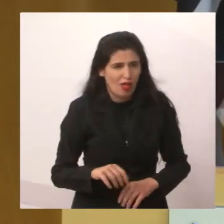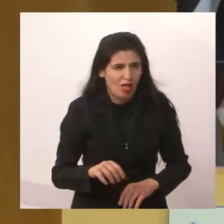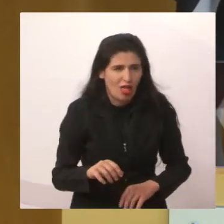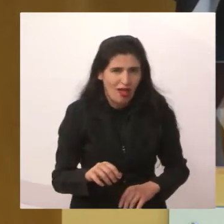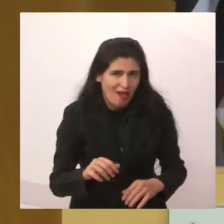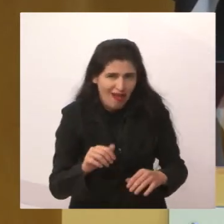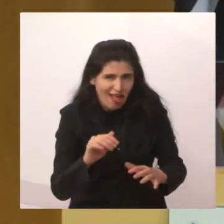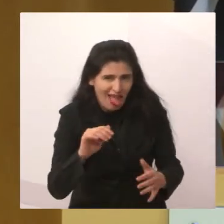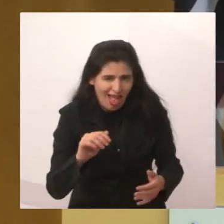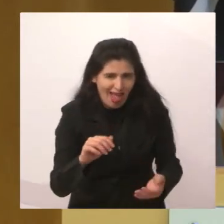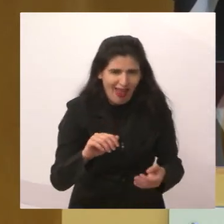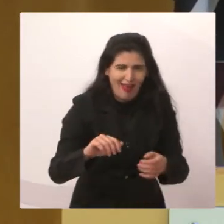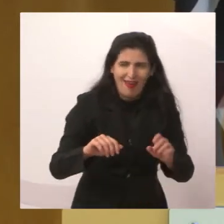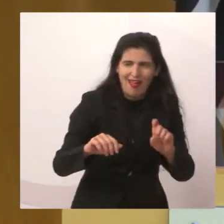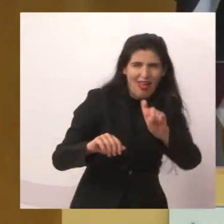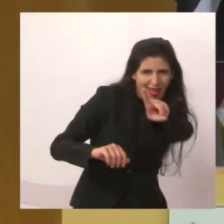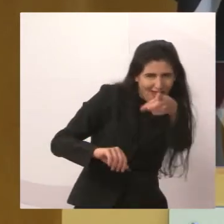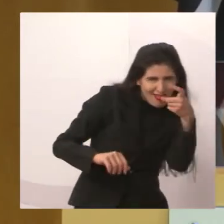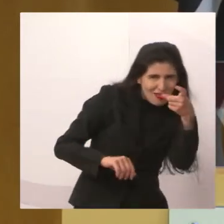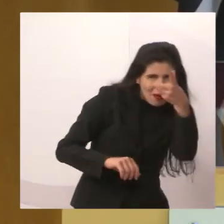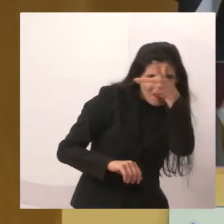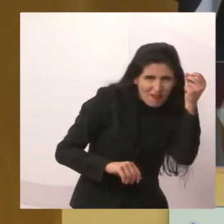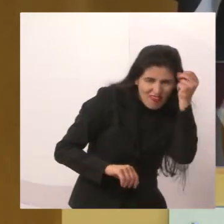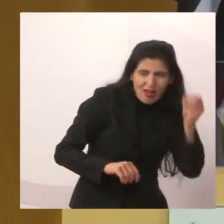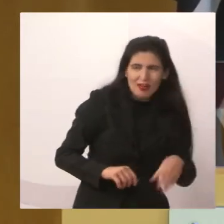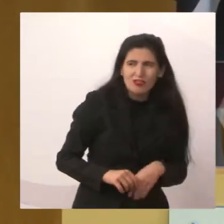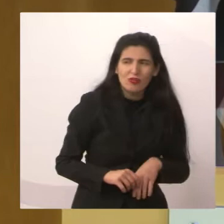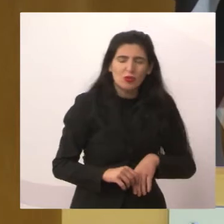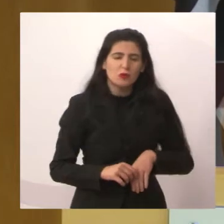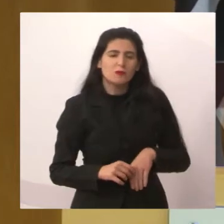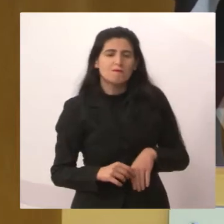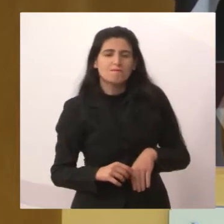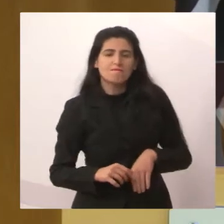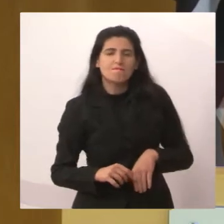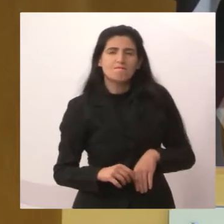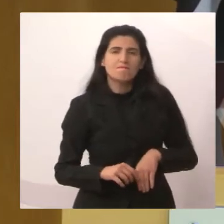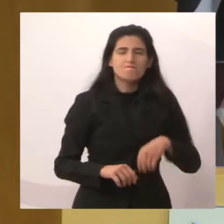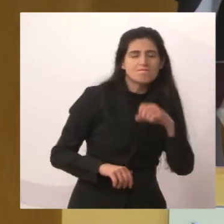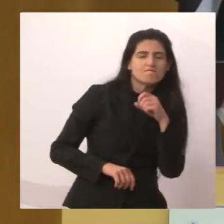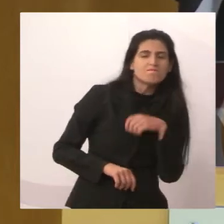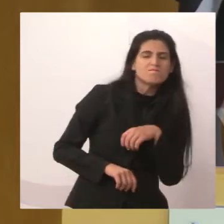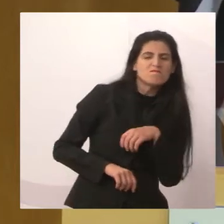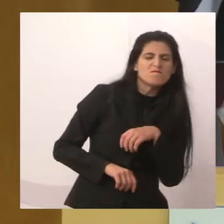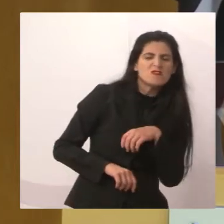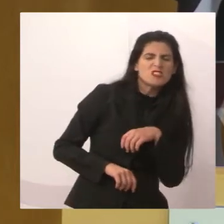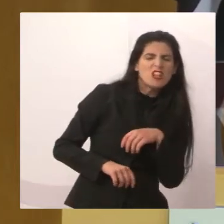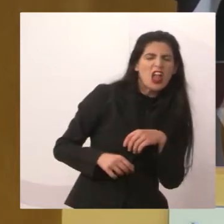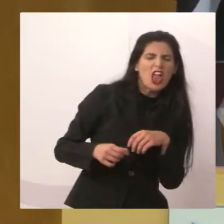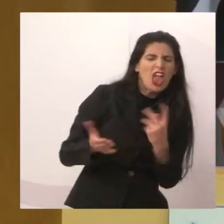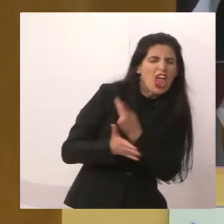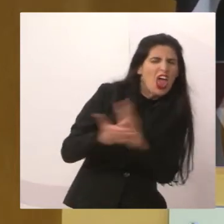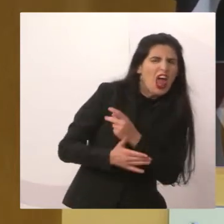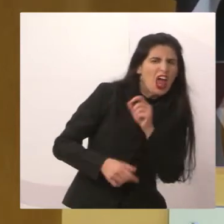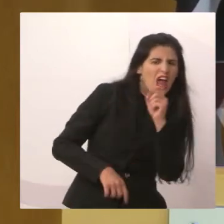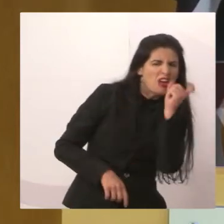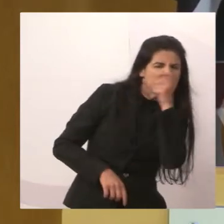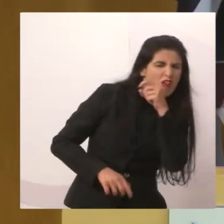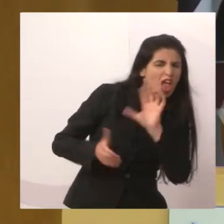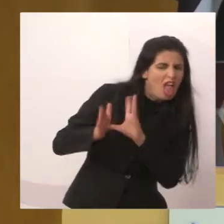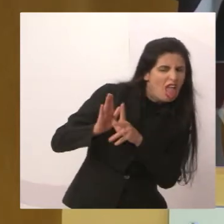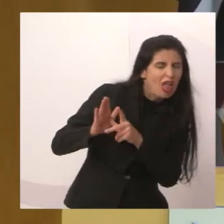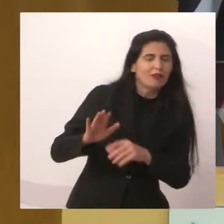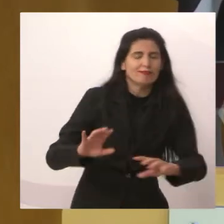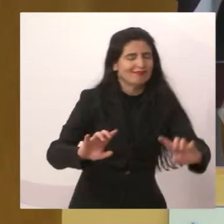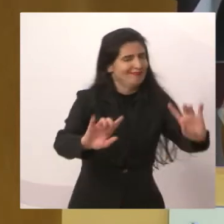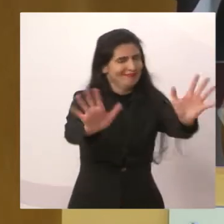Marco Aurélio de novo, pode ter certeza que vocês estão dando um chute certeiro. Mas eu acho que a população sabe reconhecer quando alguém passa